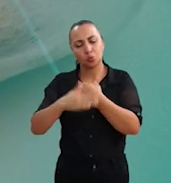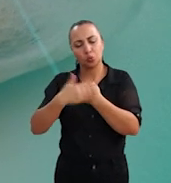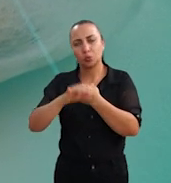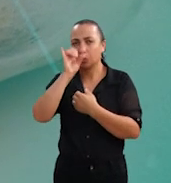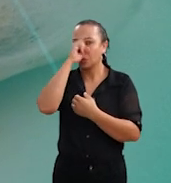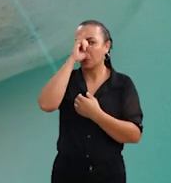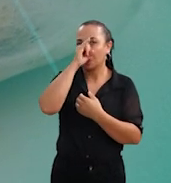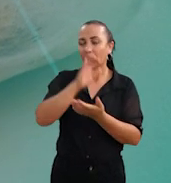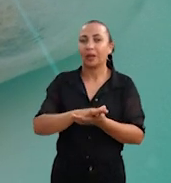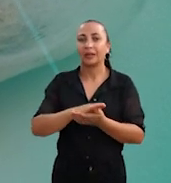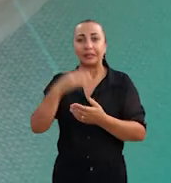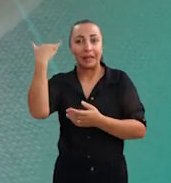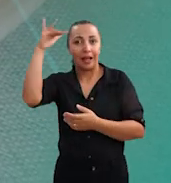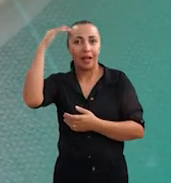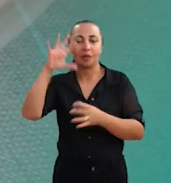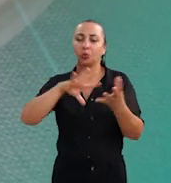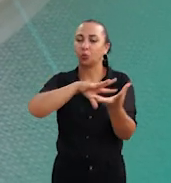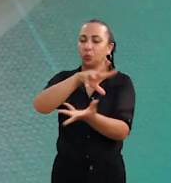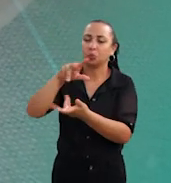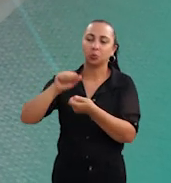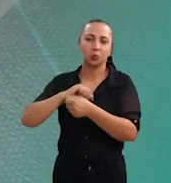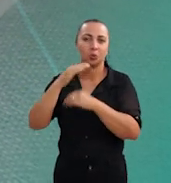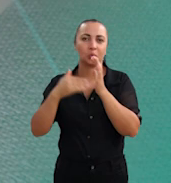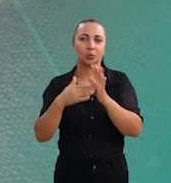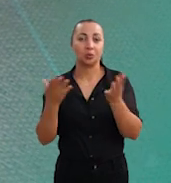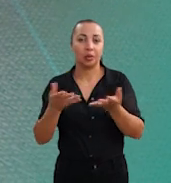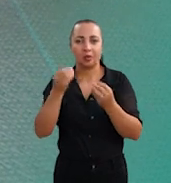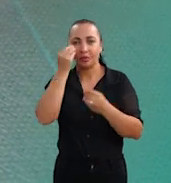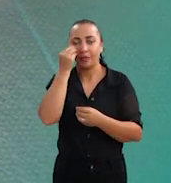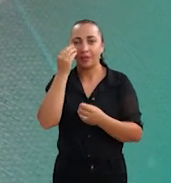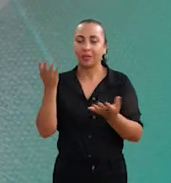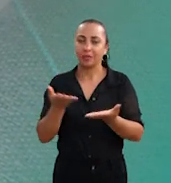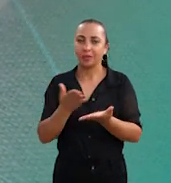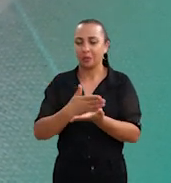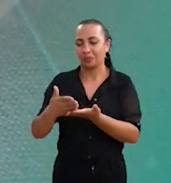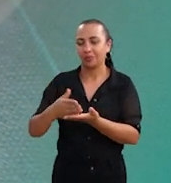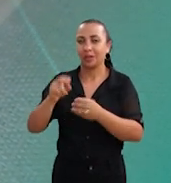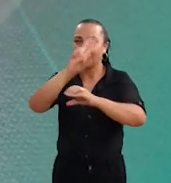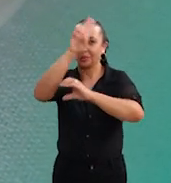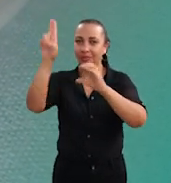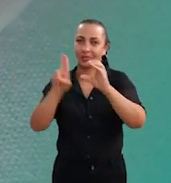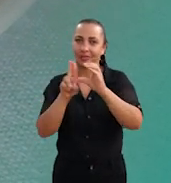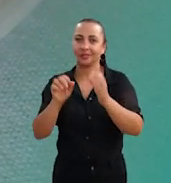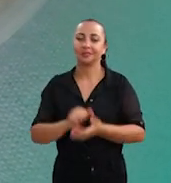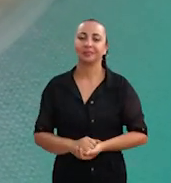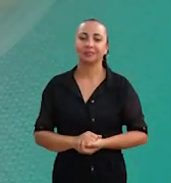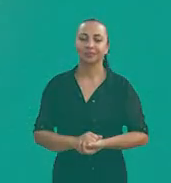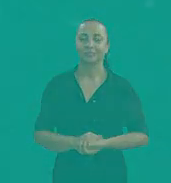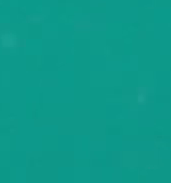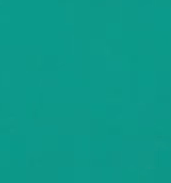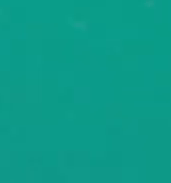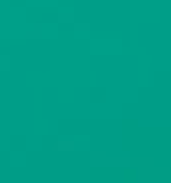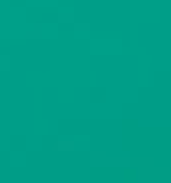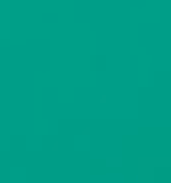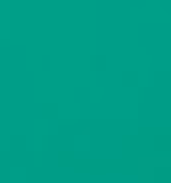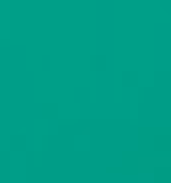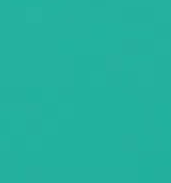Parma, considerado um dos mais caros do mundo. Tudo isso você confere a partir de agora no Universciência.